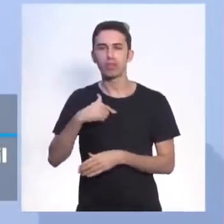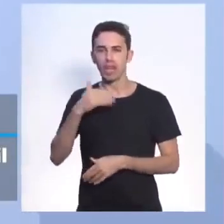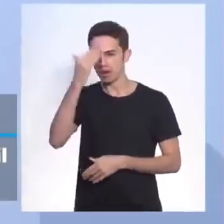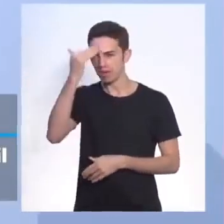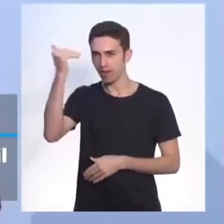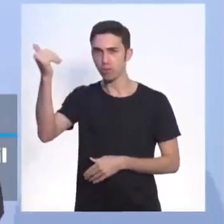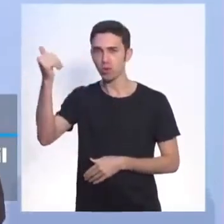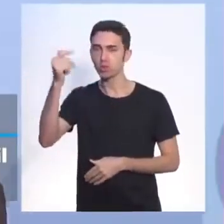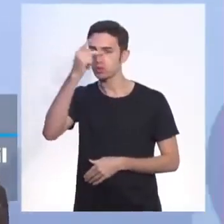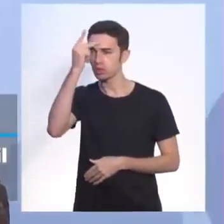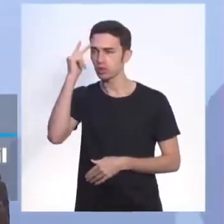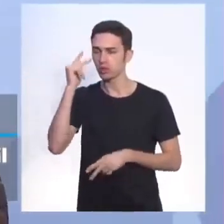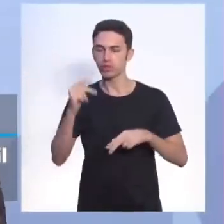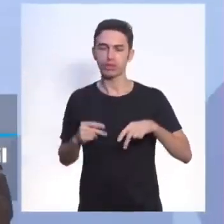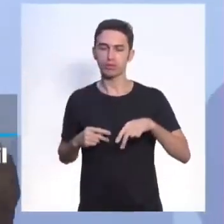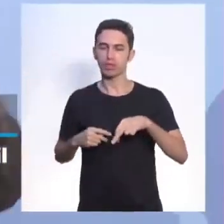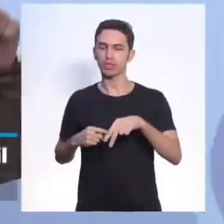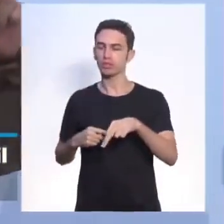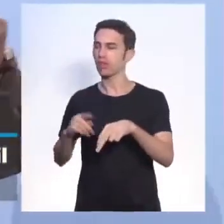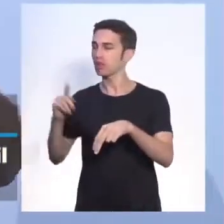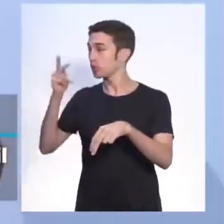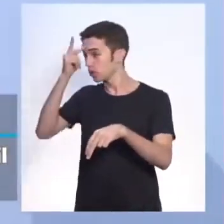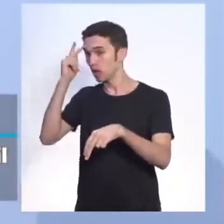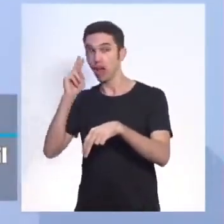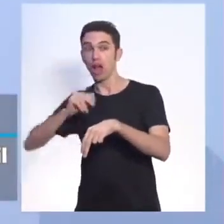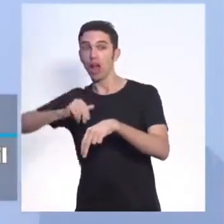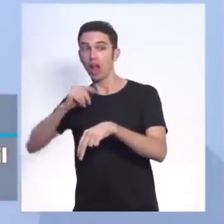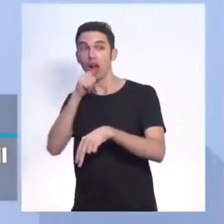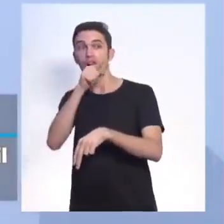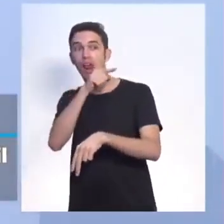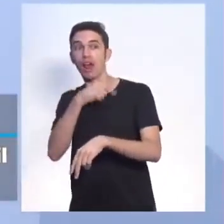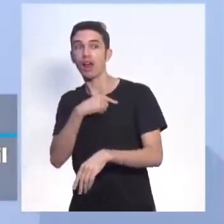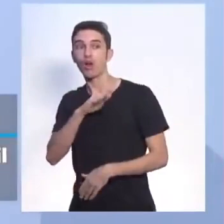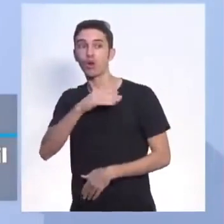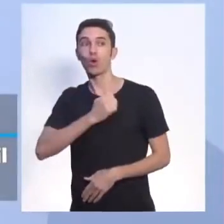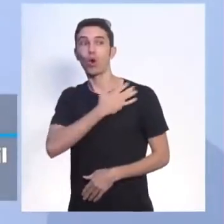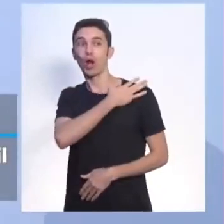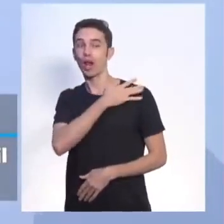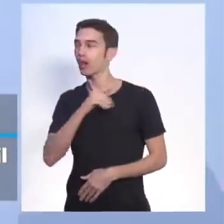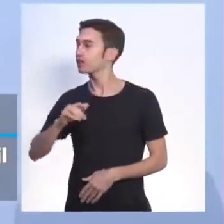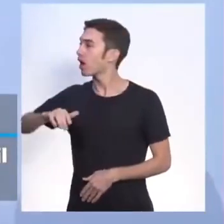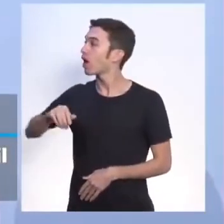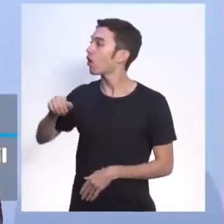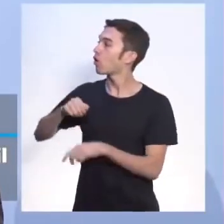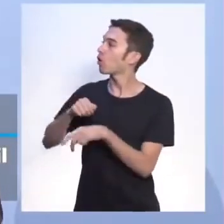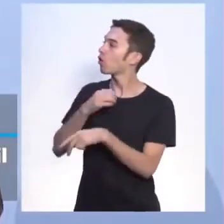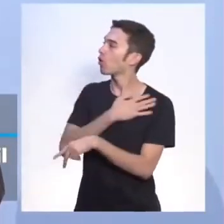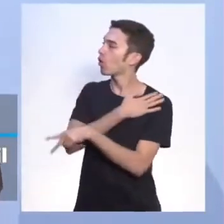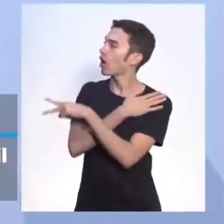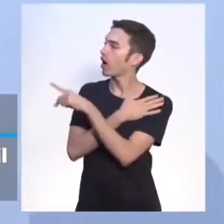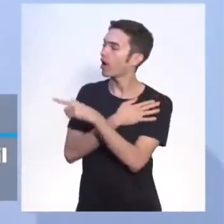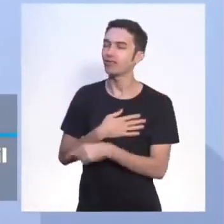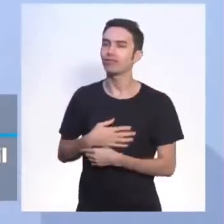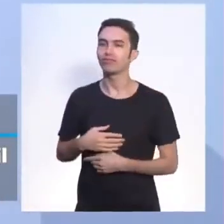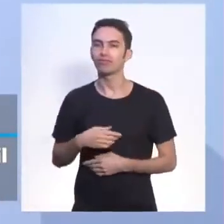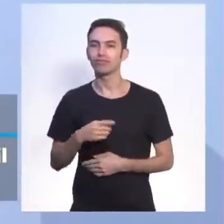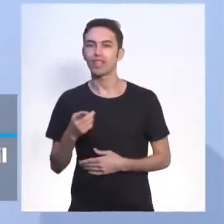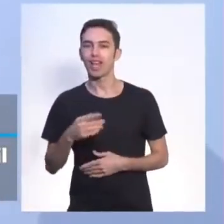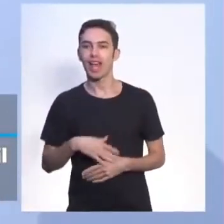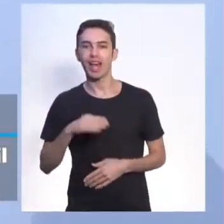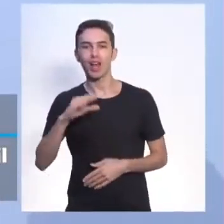e todo olha o coronel passando, olha lá o coronel, bom dia coronel, né? Ou como dizia meu avô, seu